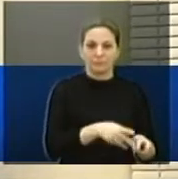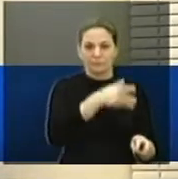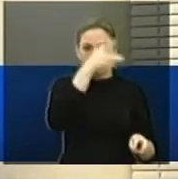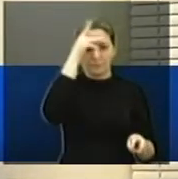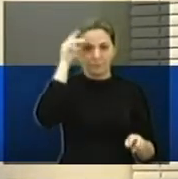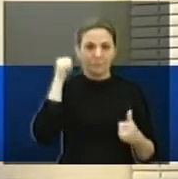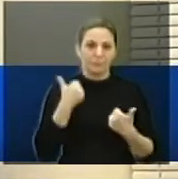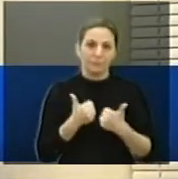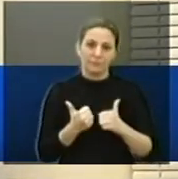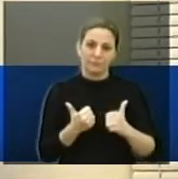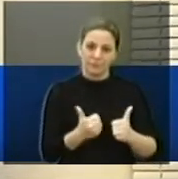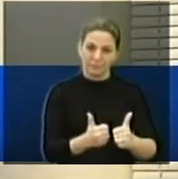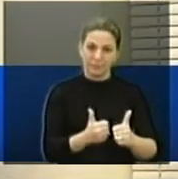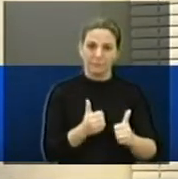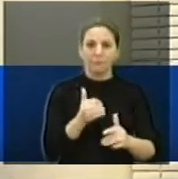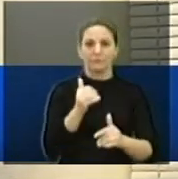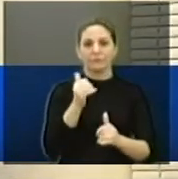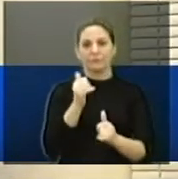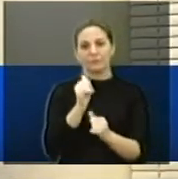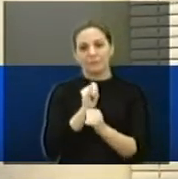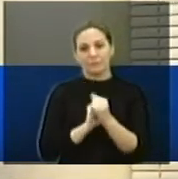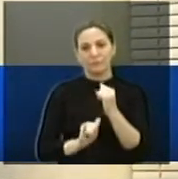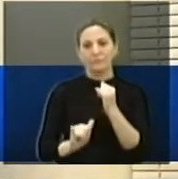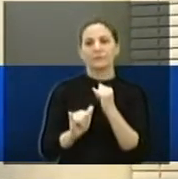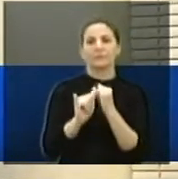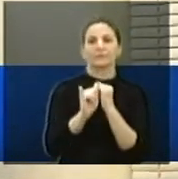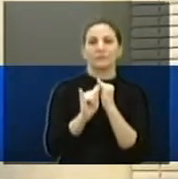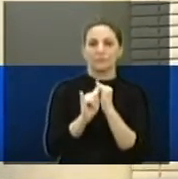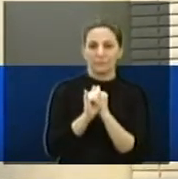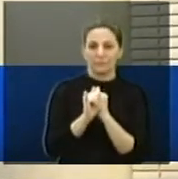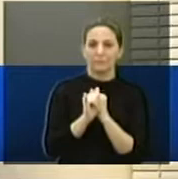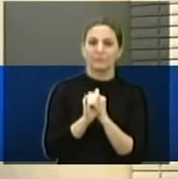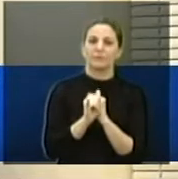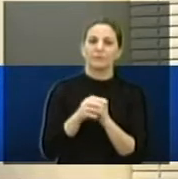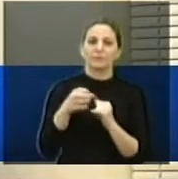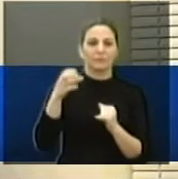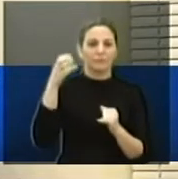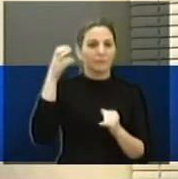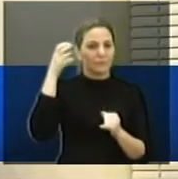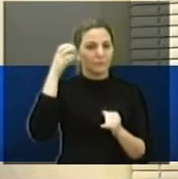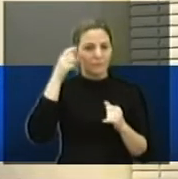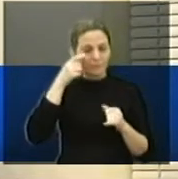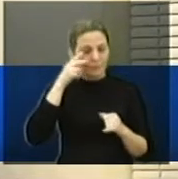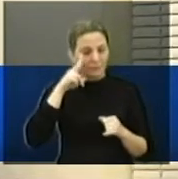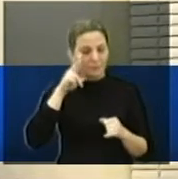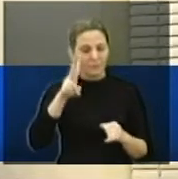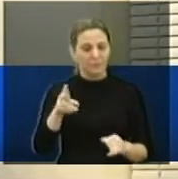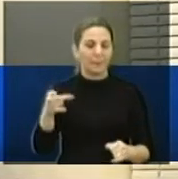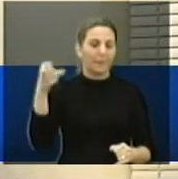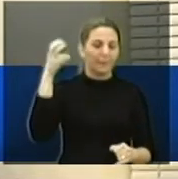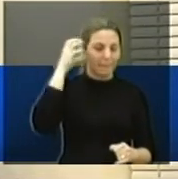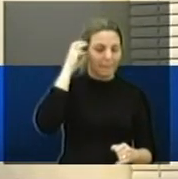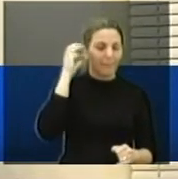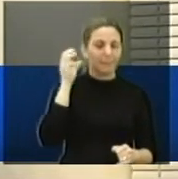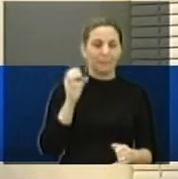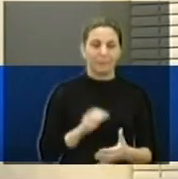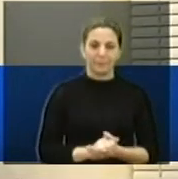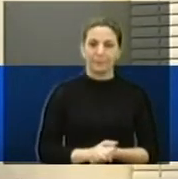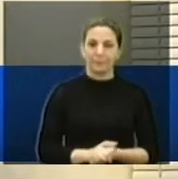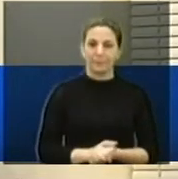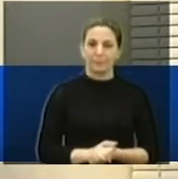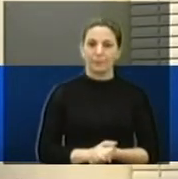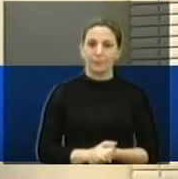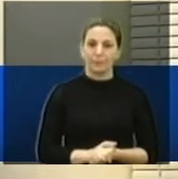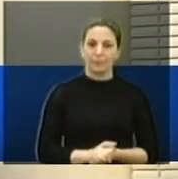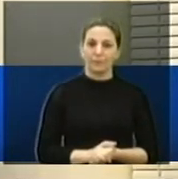nos acompanham pela internet os assiste nos ouvir pelo rádio eu queria registrar que